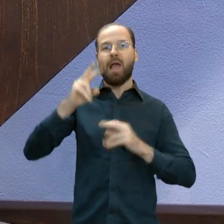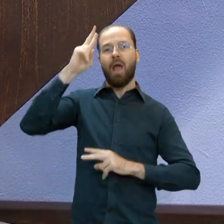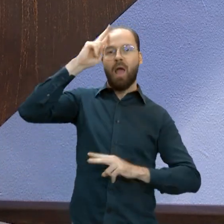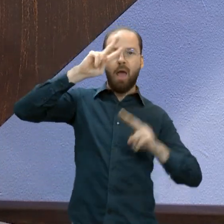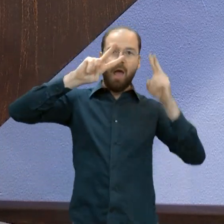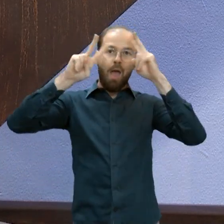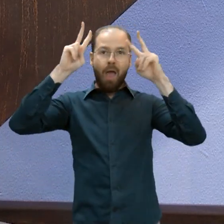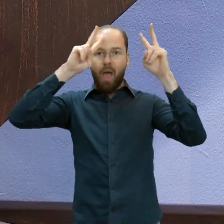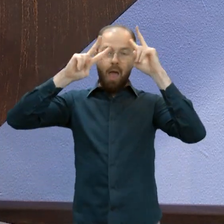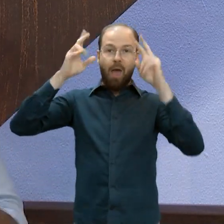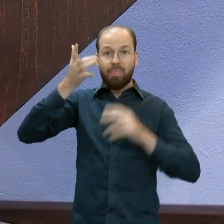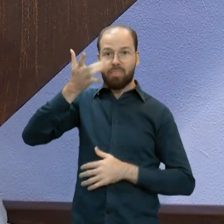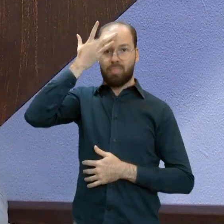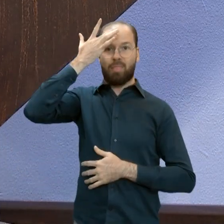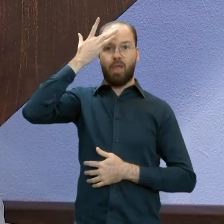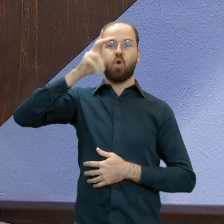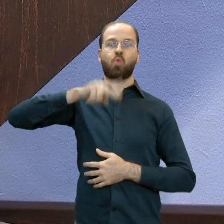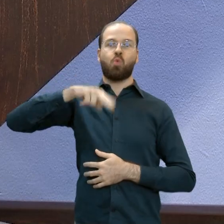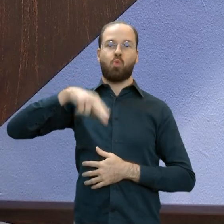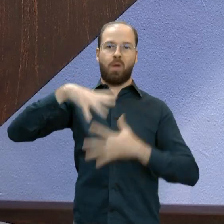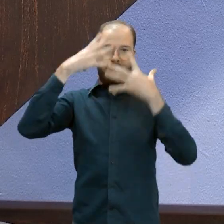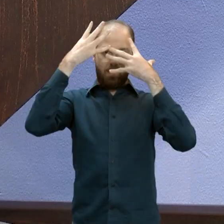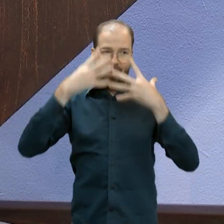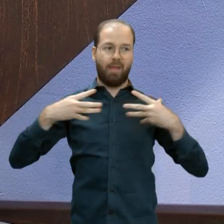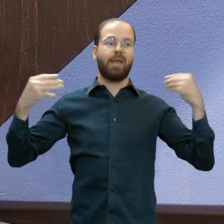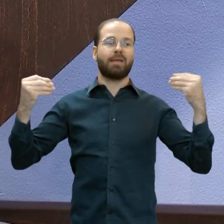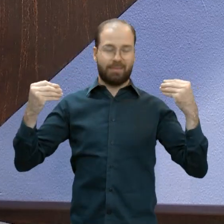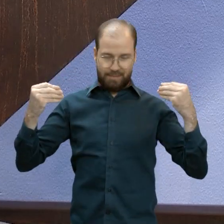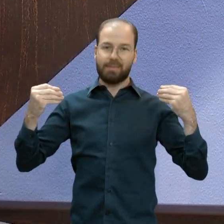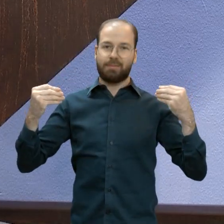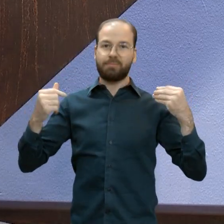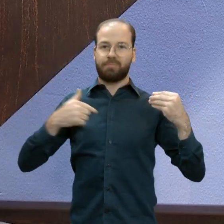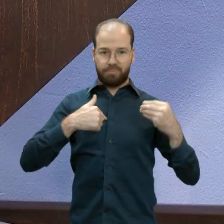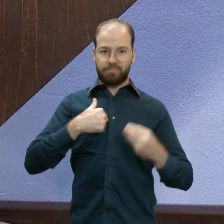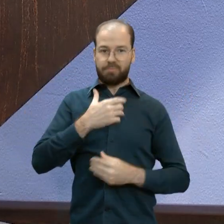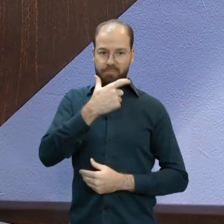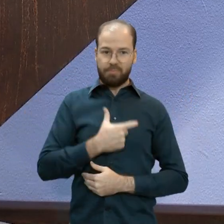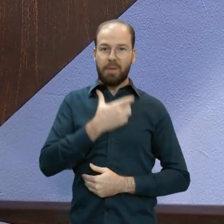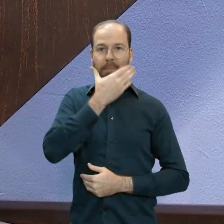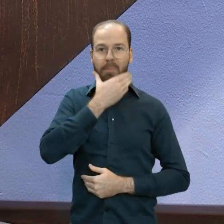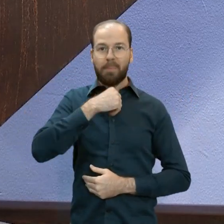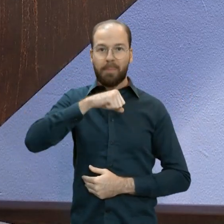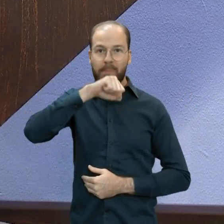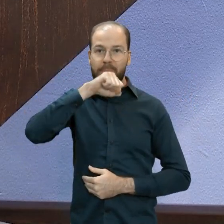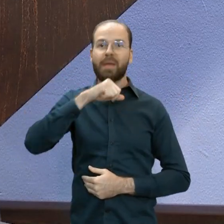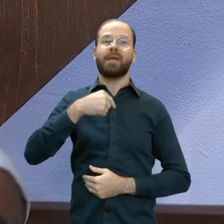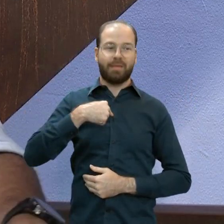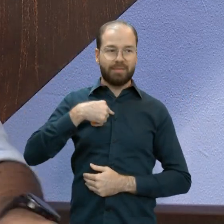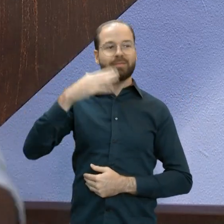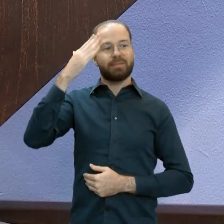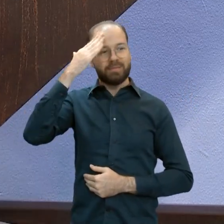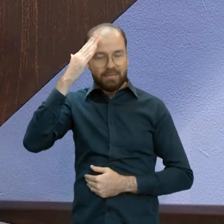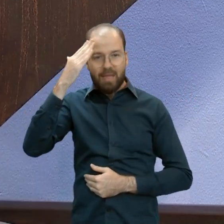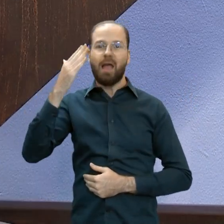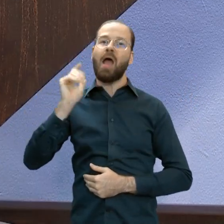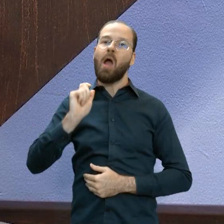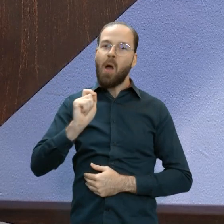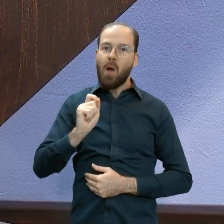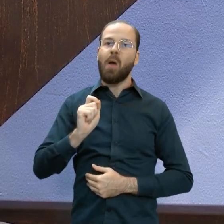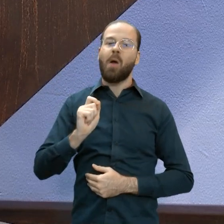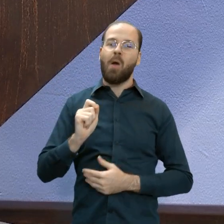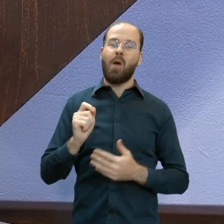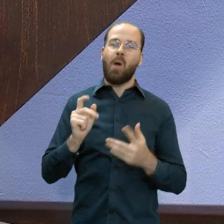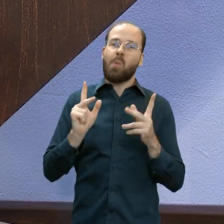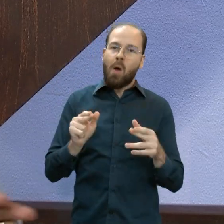inesquecíveis. Jamais, eu particularmente, como pai esqueço, eu acredito também que meus filhos não serão inesquecíveis. Assim como Goiânia